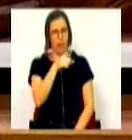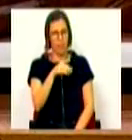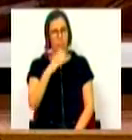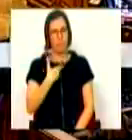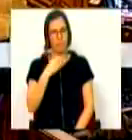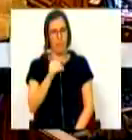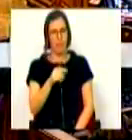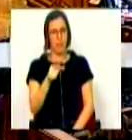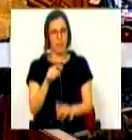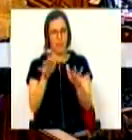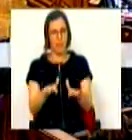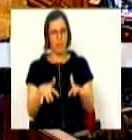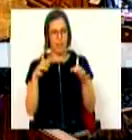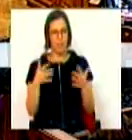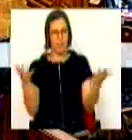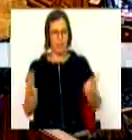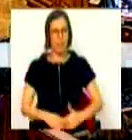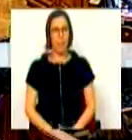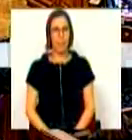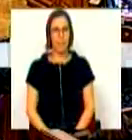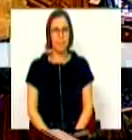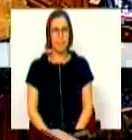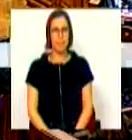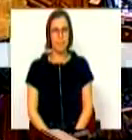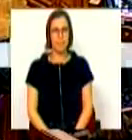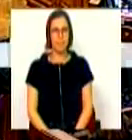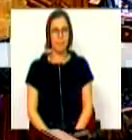do CDS nesta Assembleia.